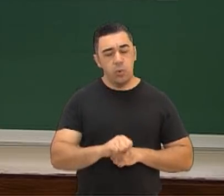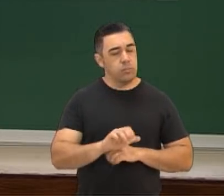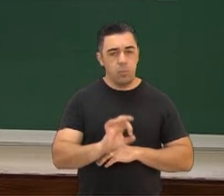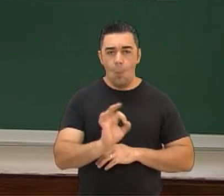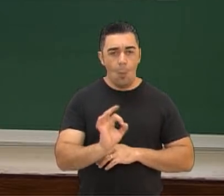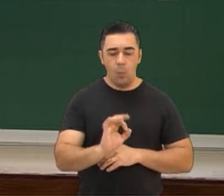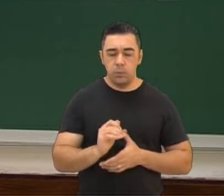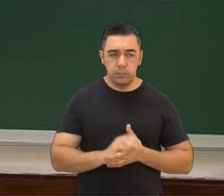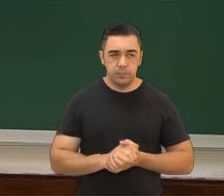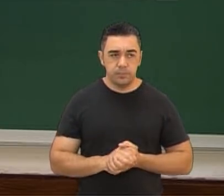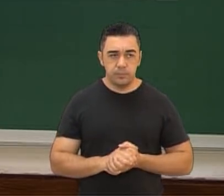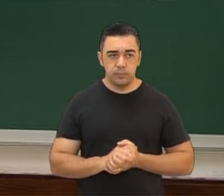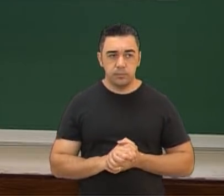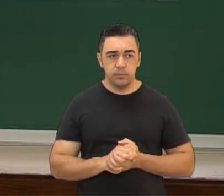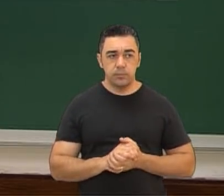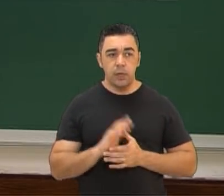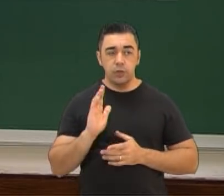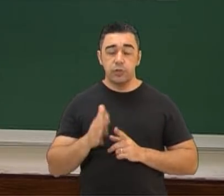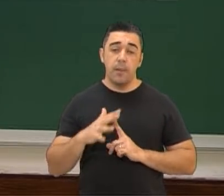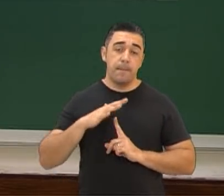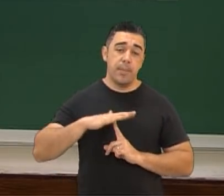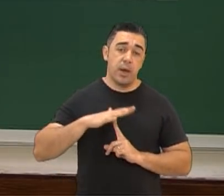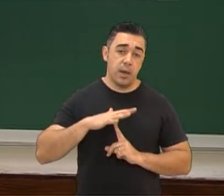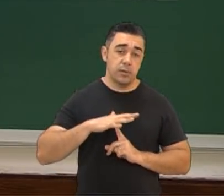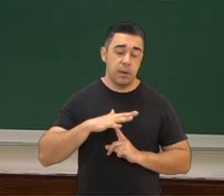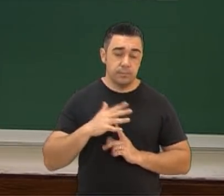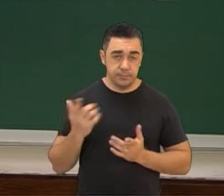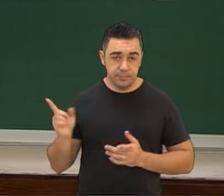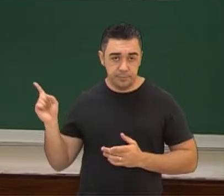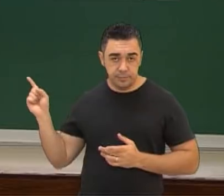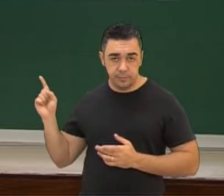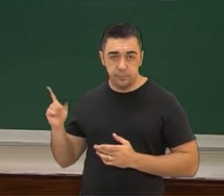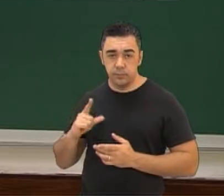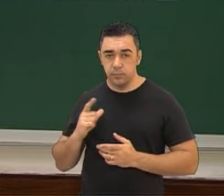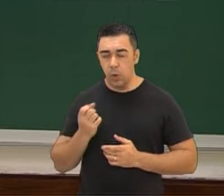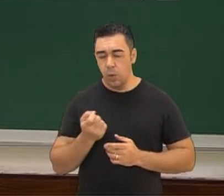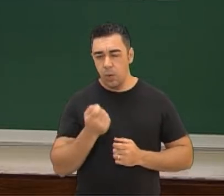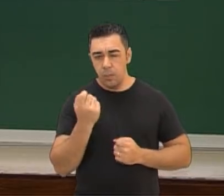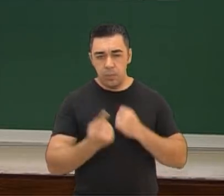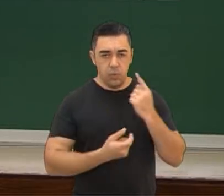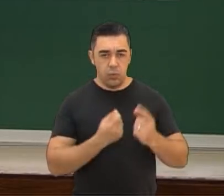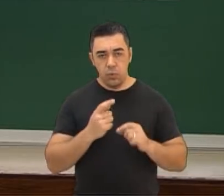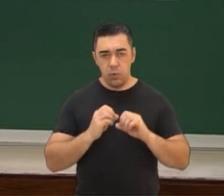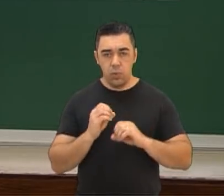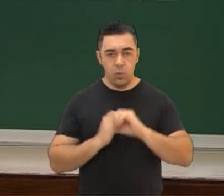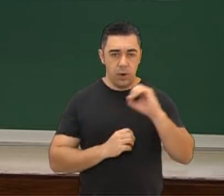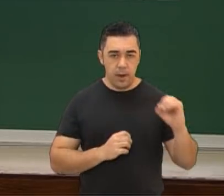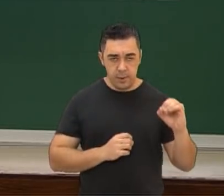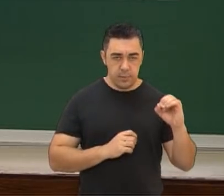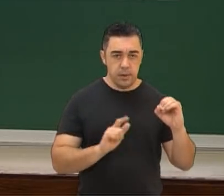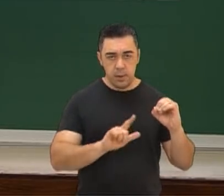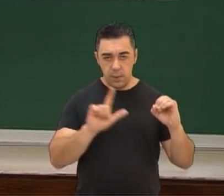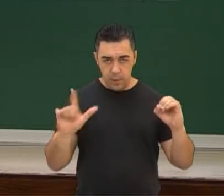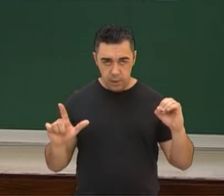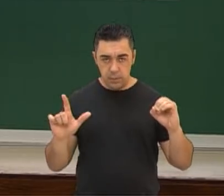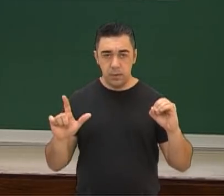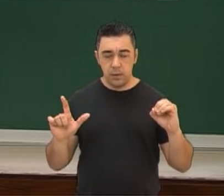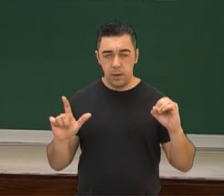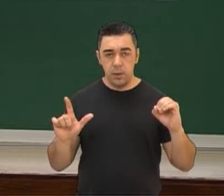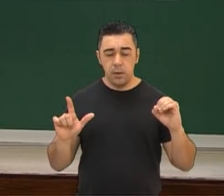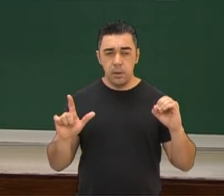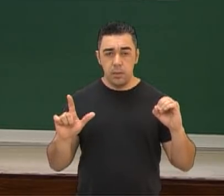nenhum registro, né? E no Paraná nós vamos ter aqui alguns poucos no oeste e na porção leste e